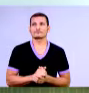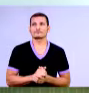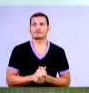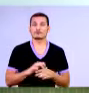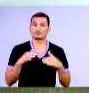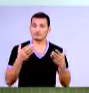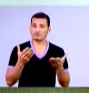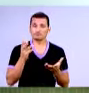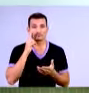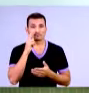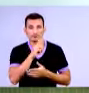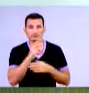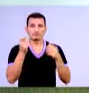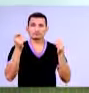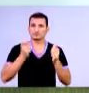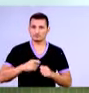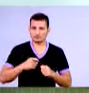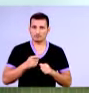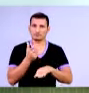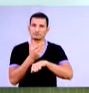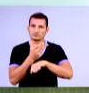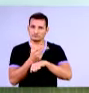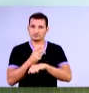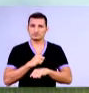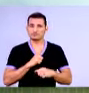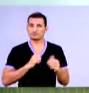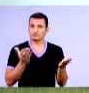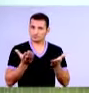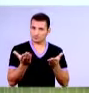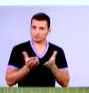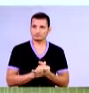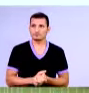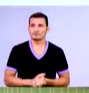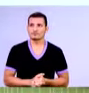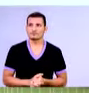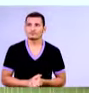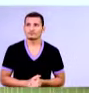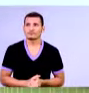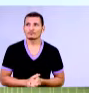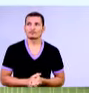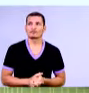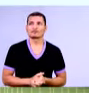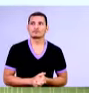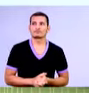as possibilidades que a multimídia traz para nós hoje.